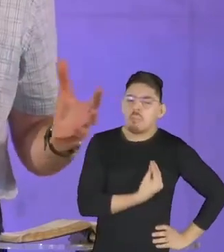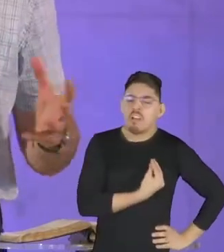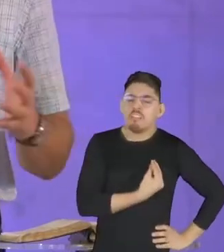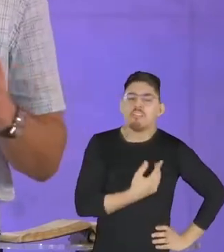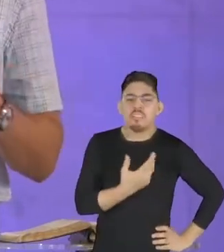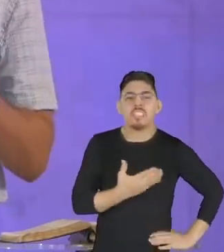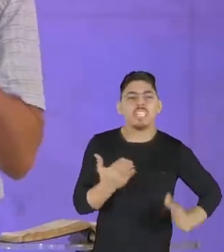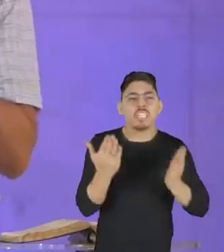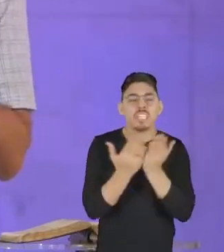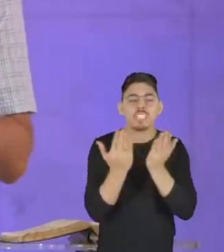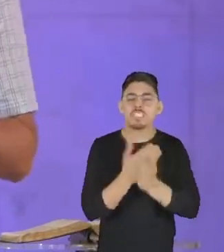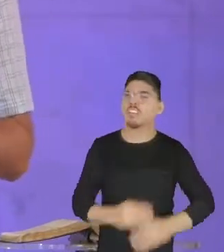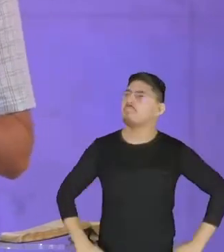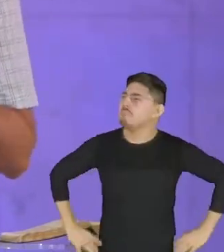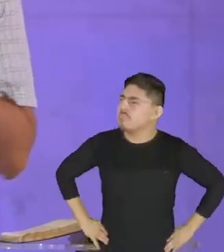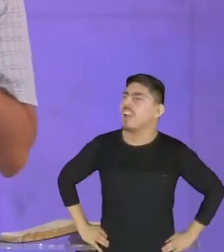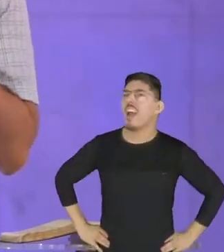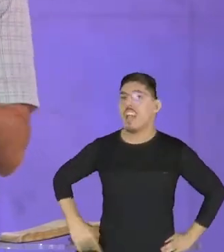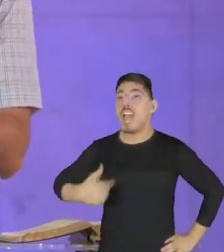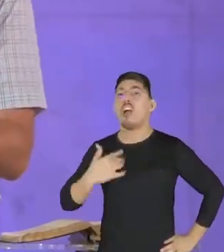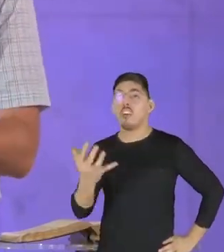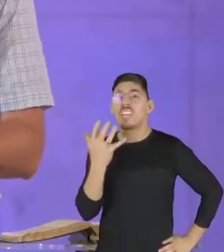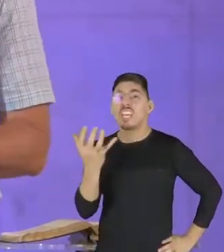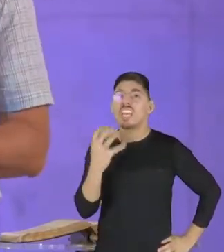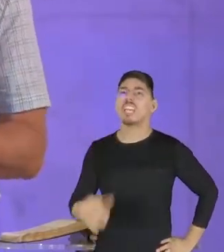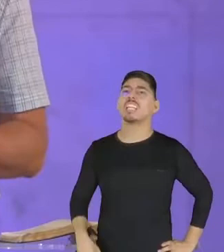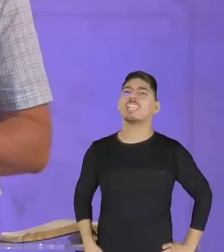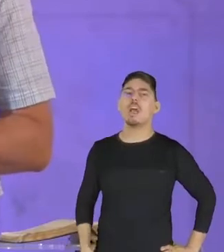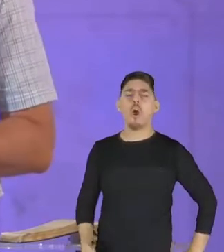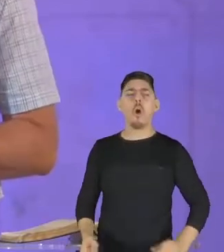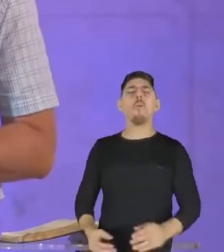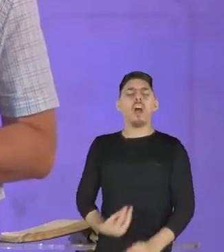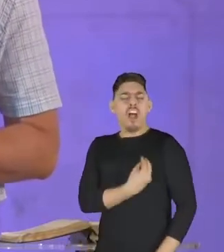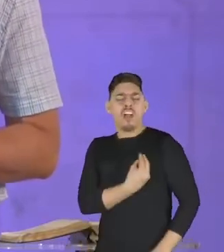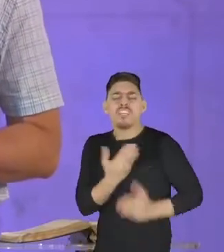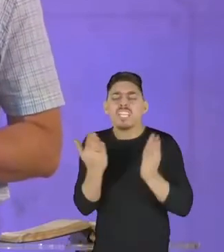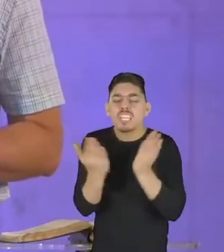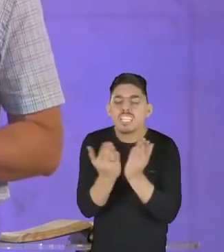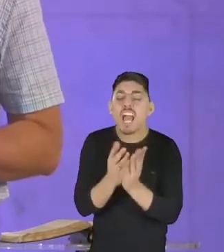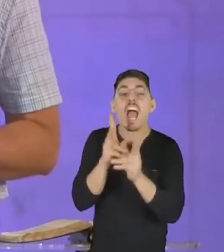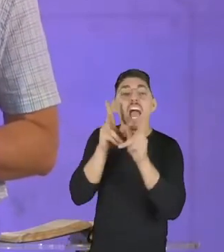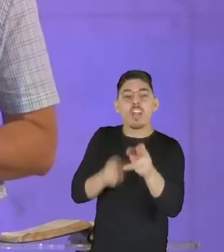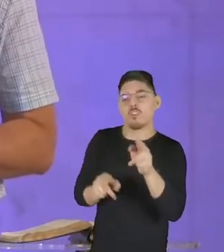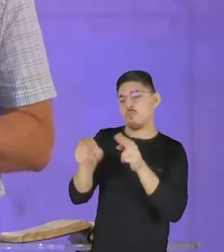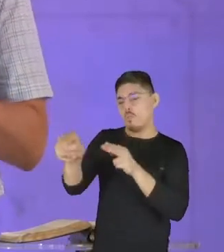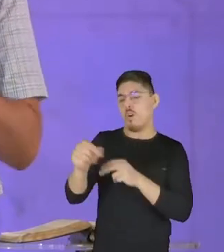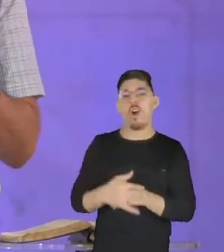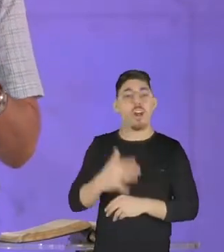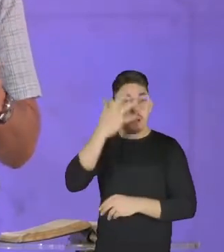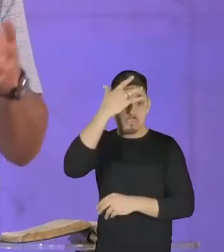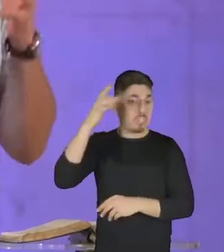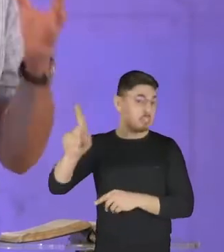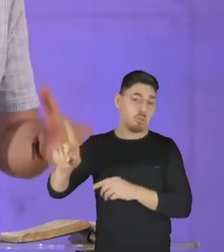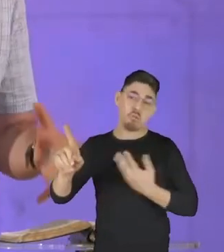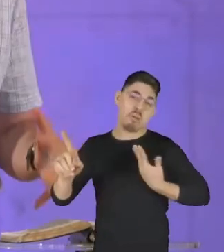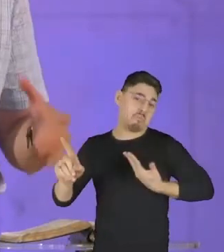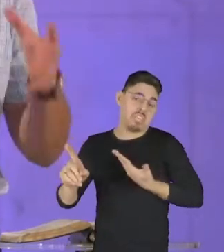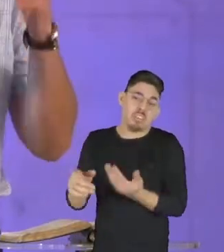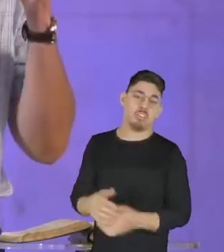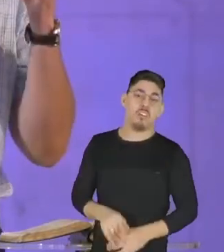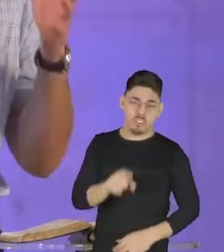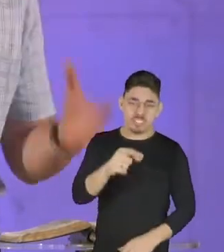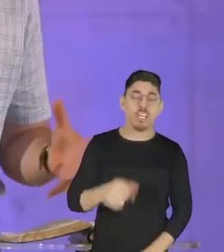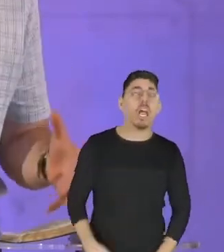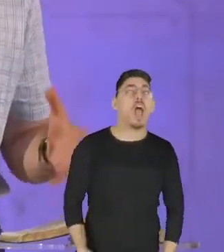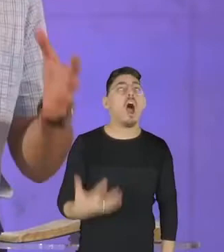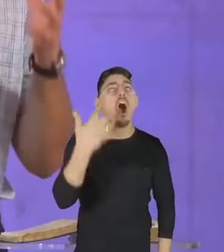admira, e você pensa, como eu gostaria de ter uma vida cristã como aquela pessoa. E você fica frustrado, você